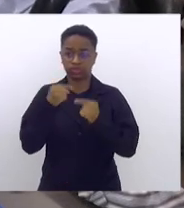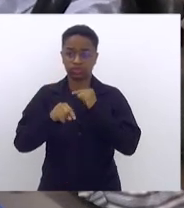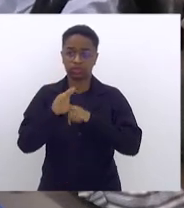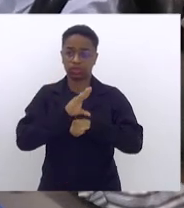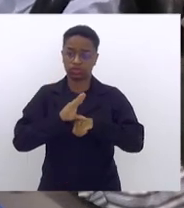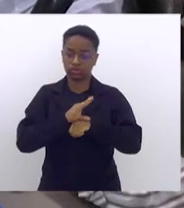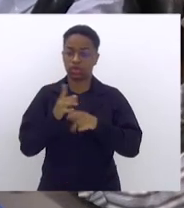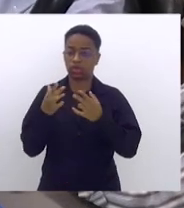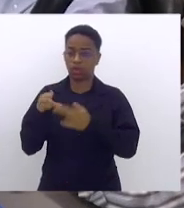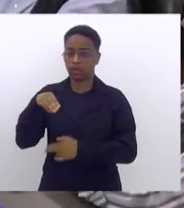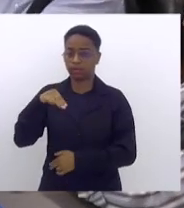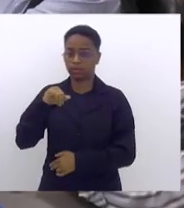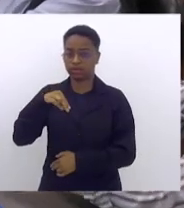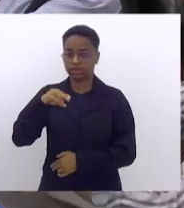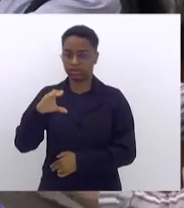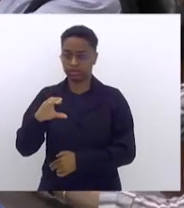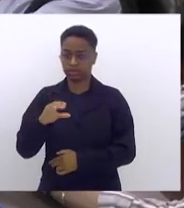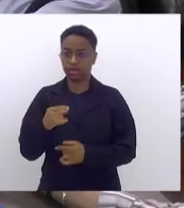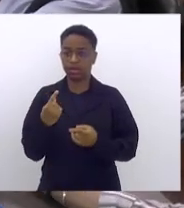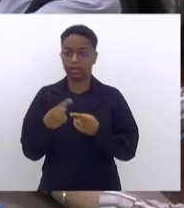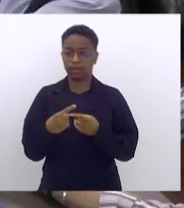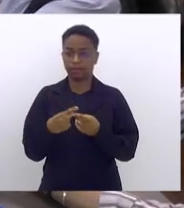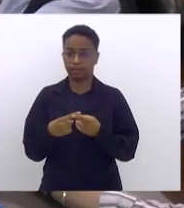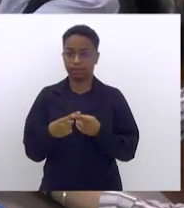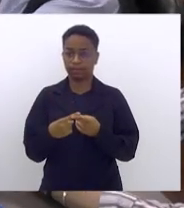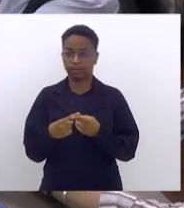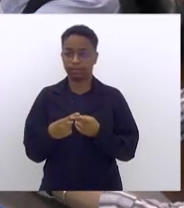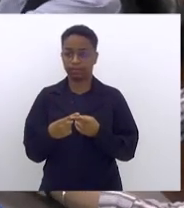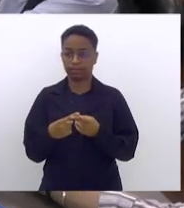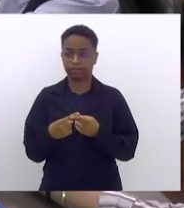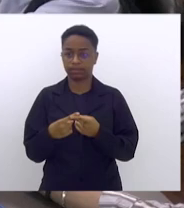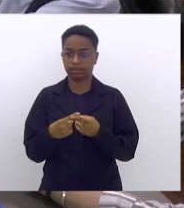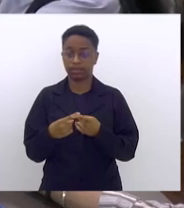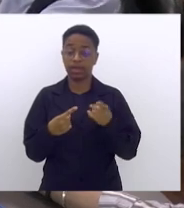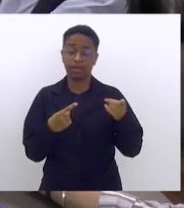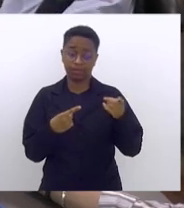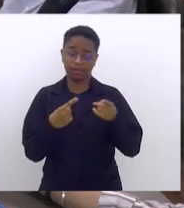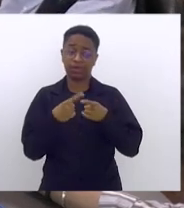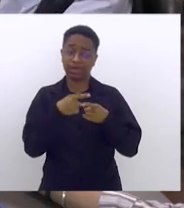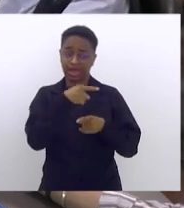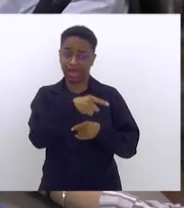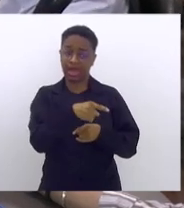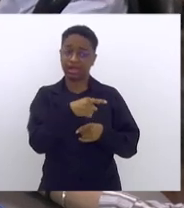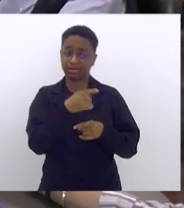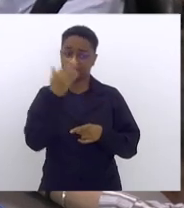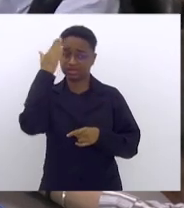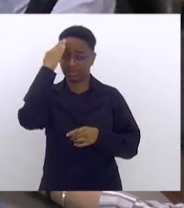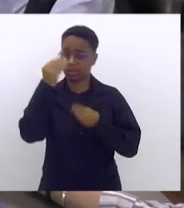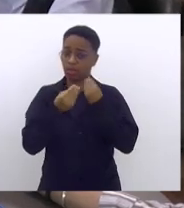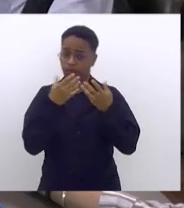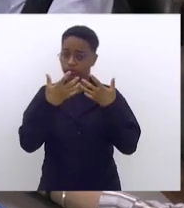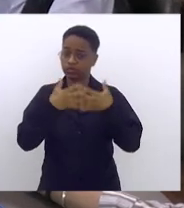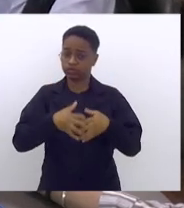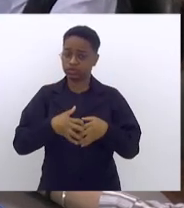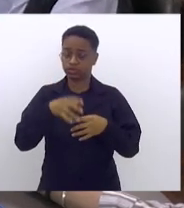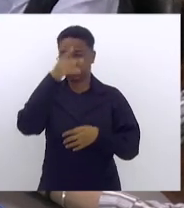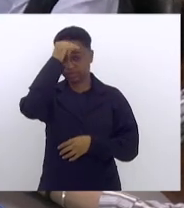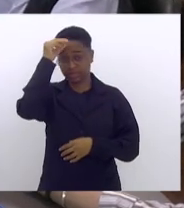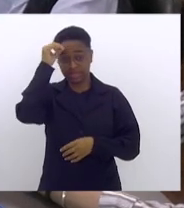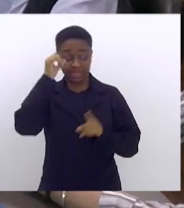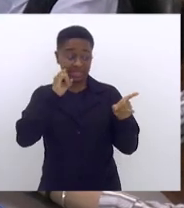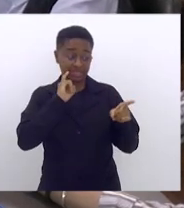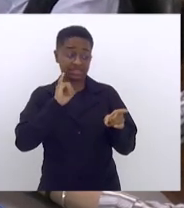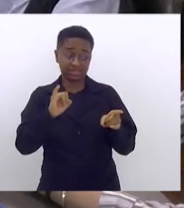Mink. Porque a deputada Célia, que é uma... municipalista. Exato. Se o deputado Serafini mudar de opinião, muda também. A